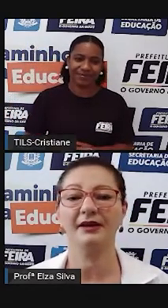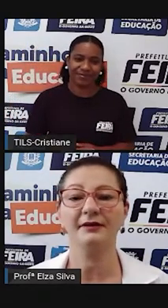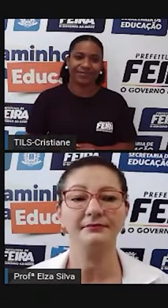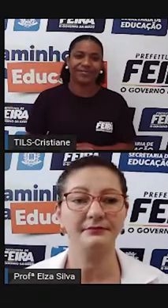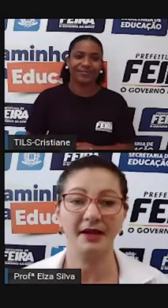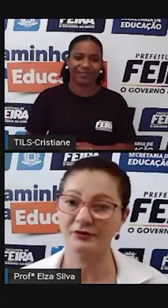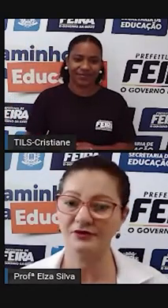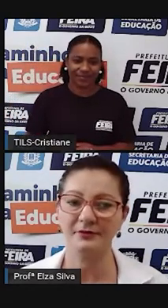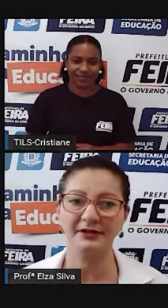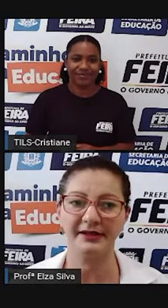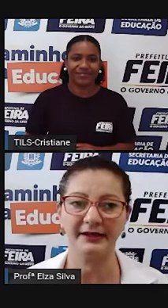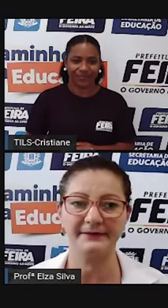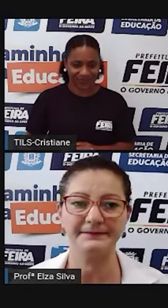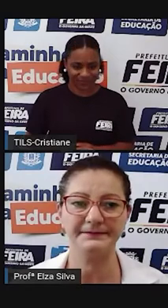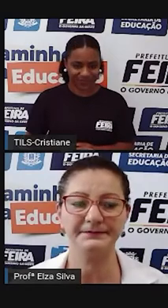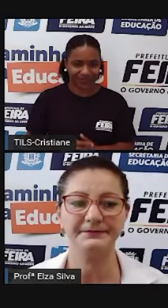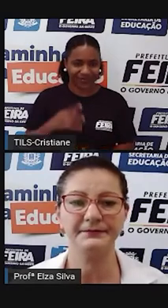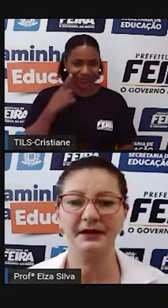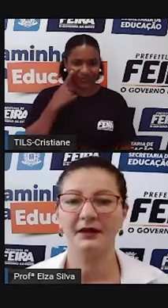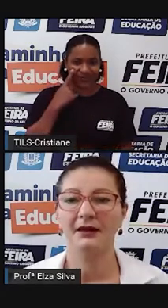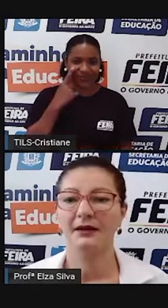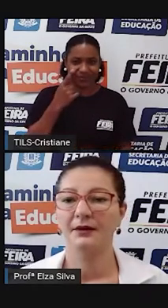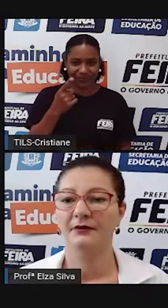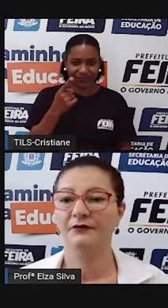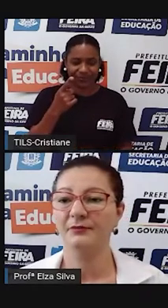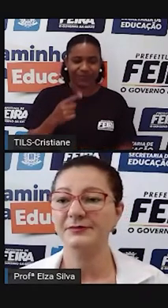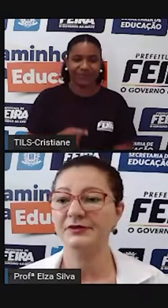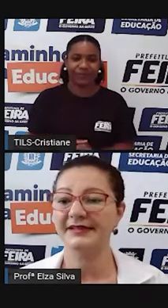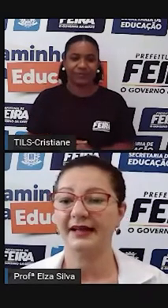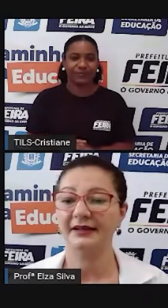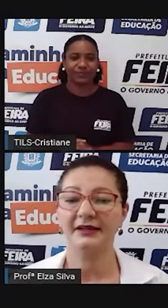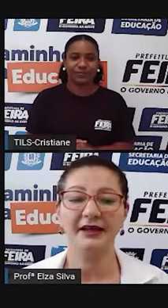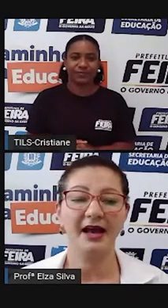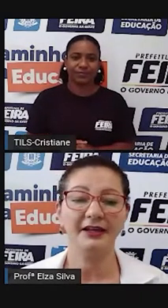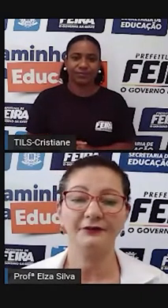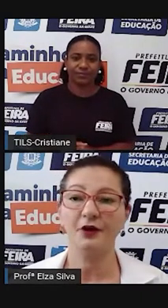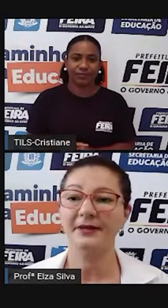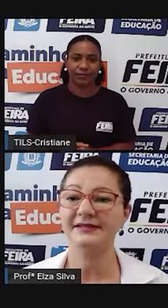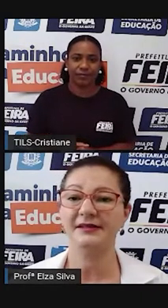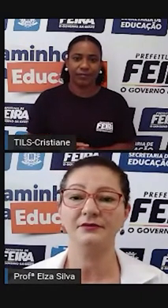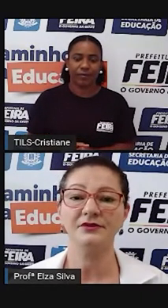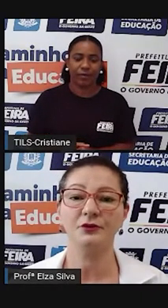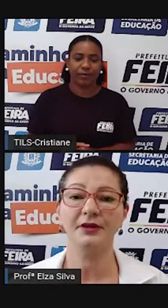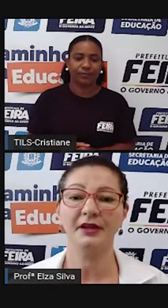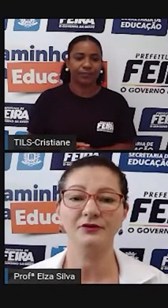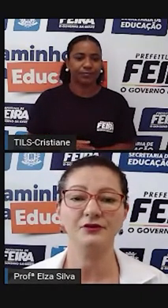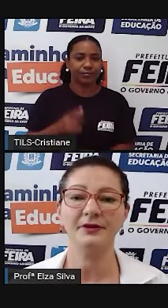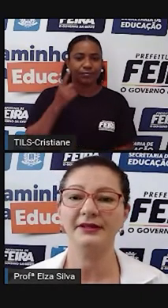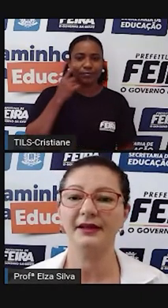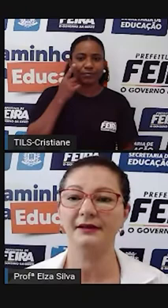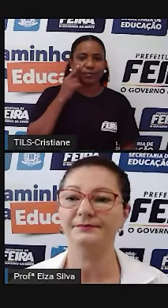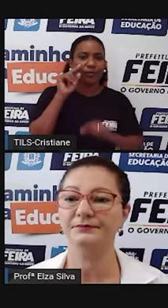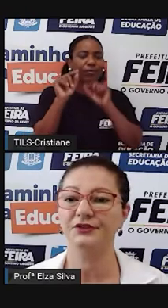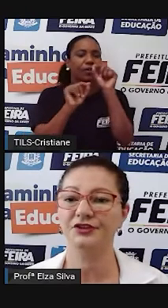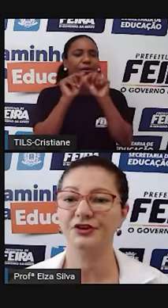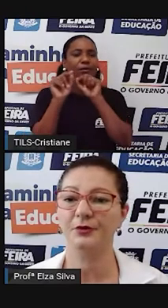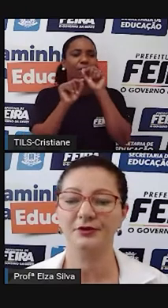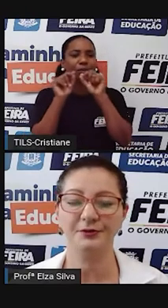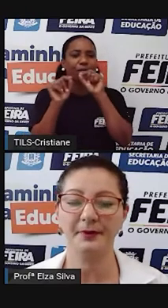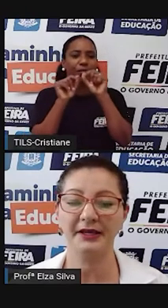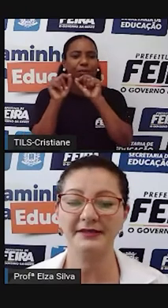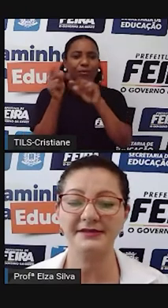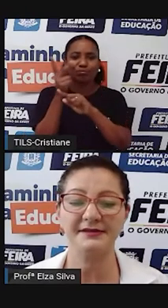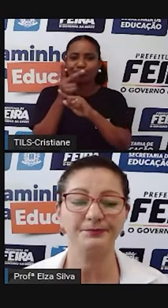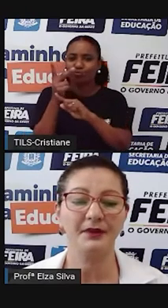Ok, Nelson Mandela. Vamos buscar aqui a informação sobre Nelson Mandela. Just a